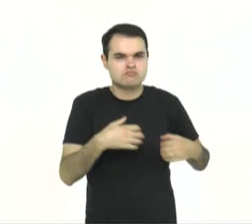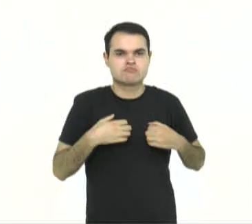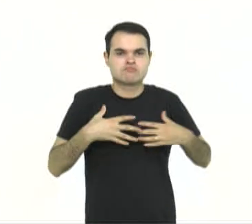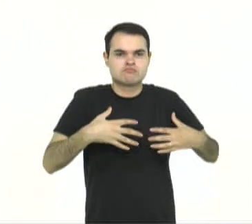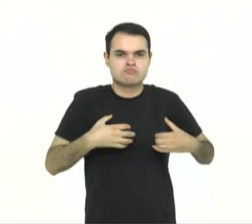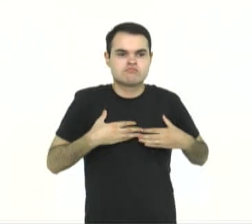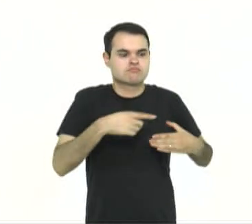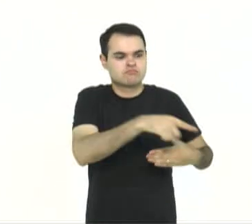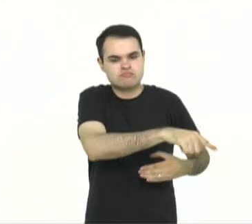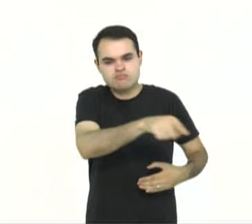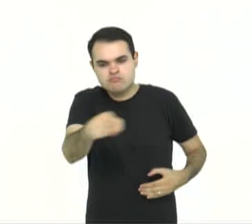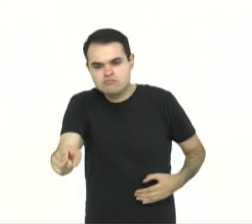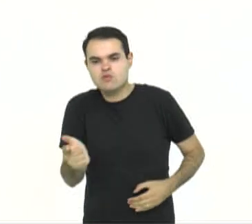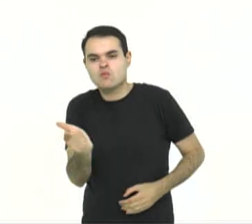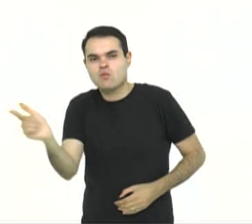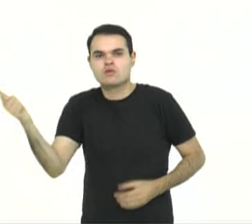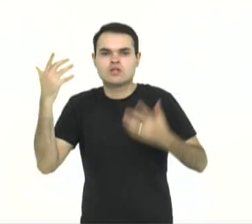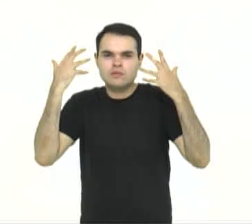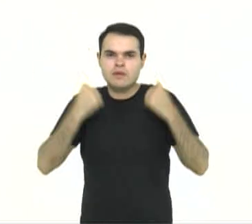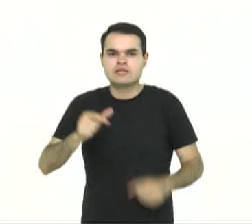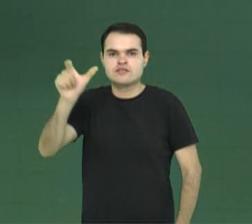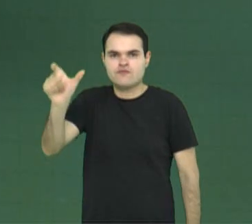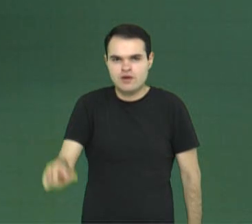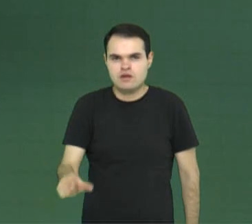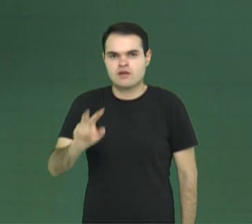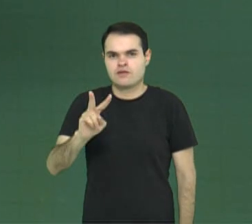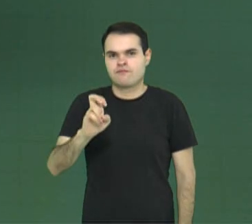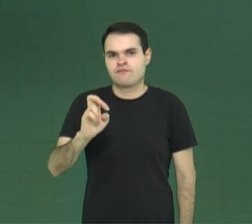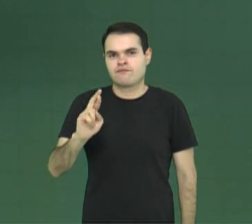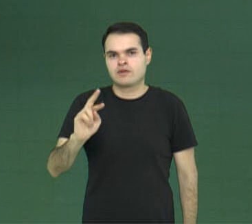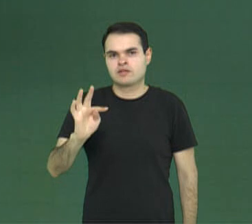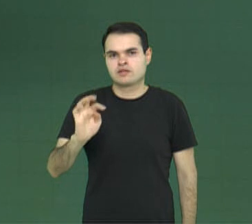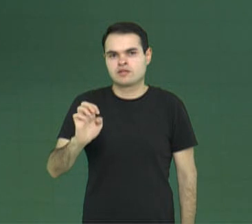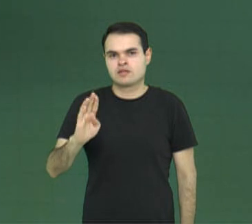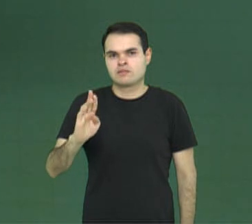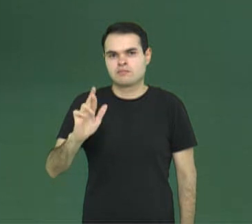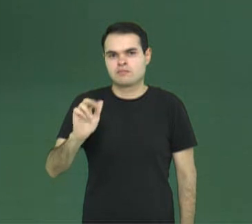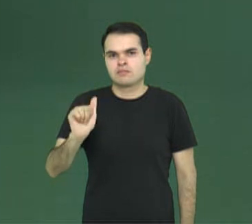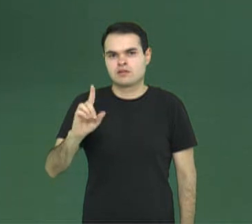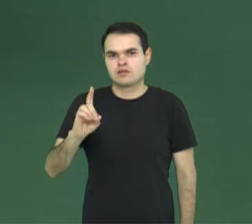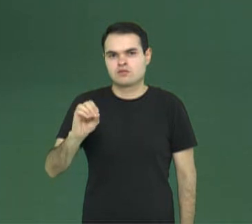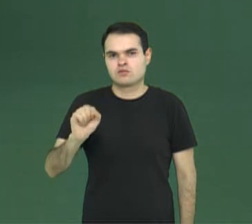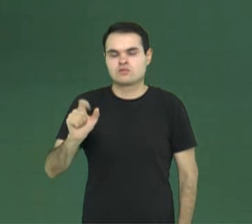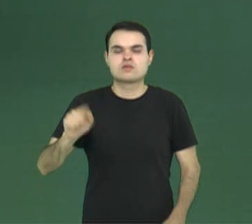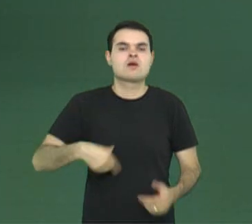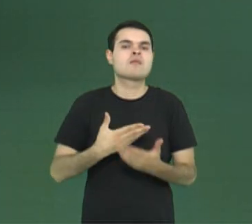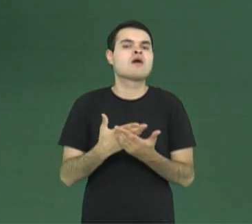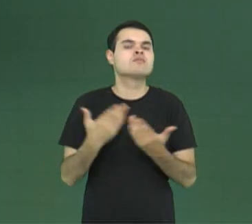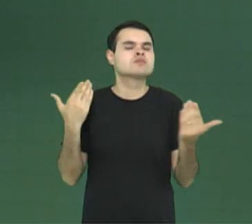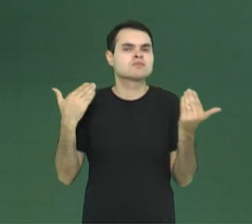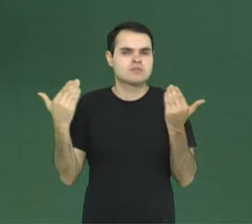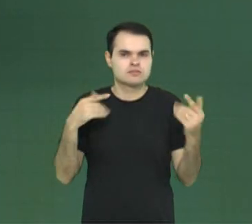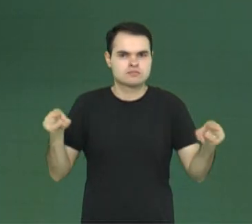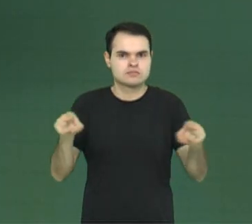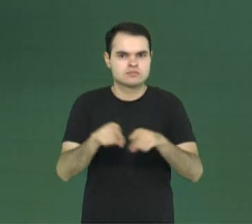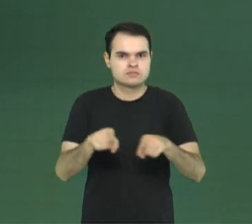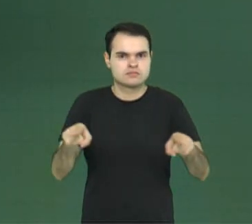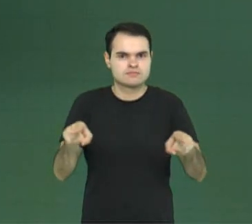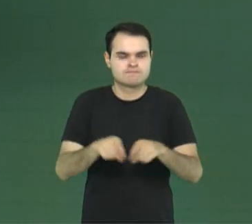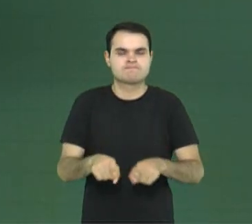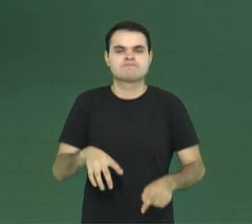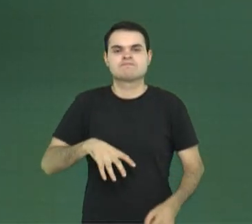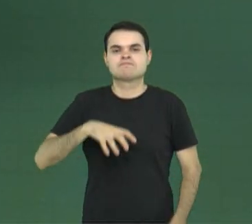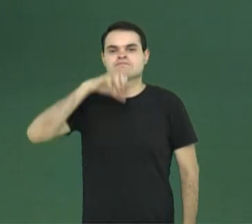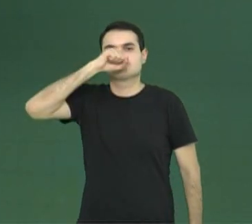dos mamíferos com os demais vertebrados. Então, a gente vai fazer uma aula comparativa aqui também. Tá? Então, respirar é